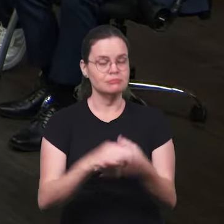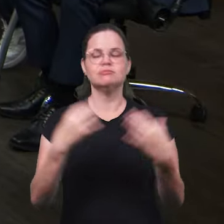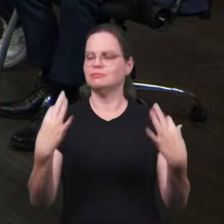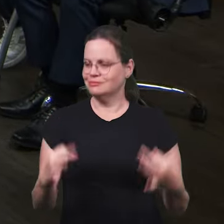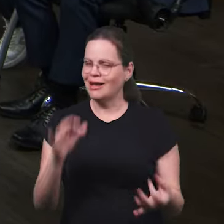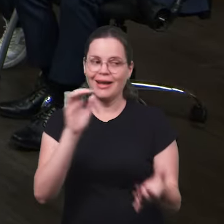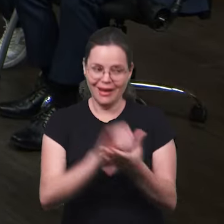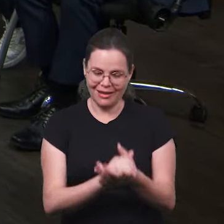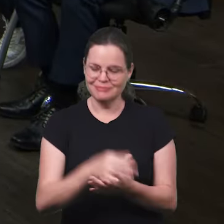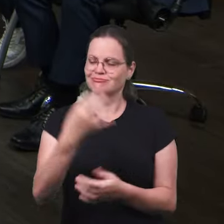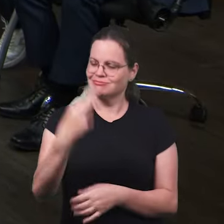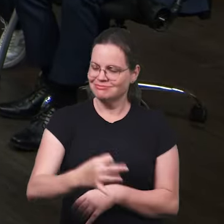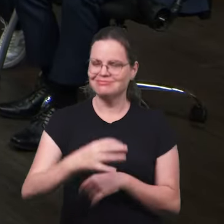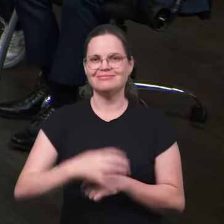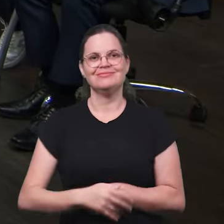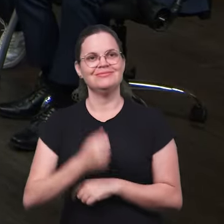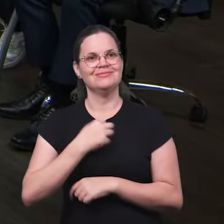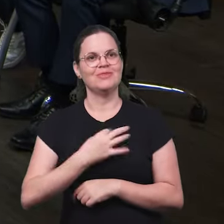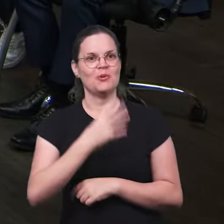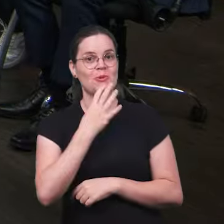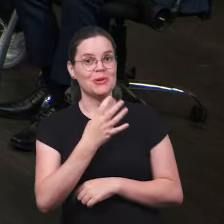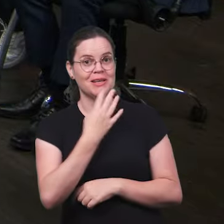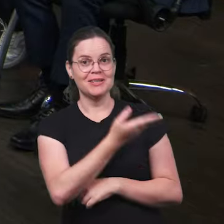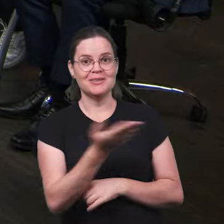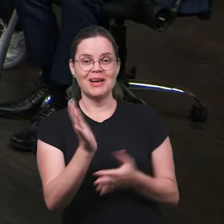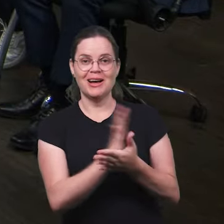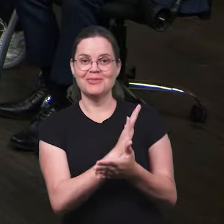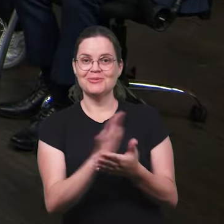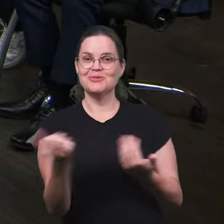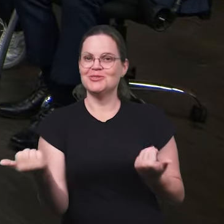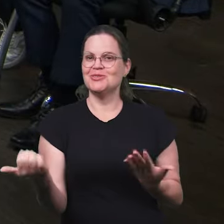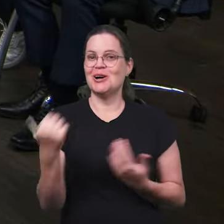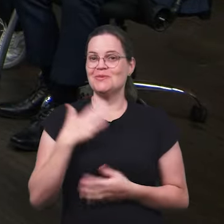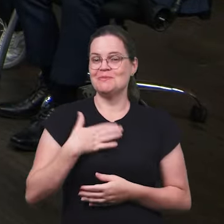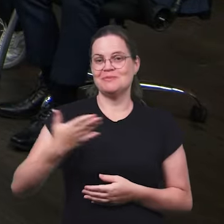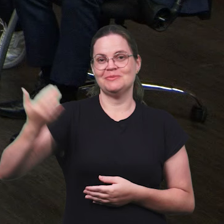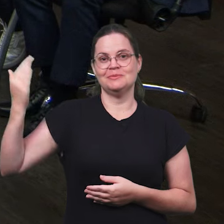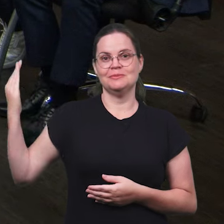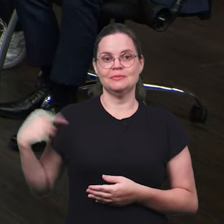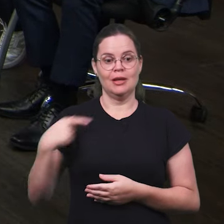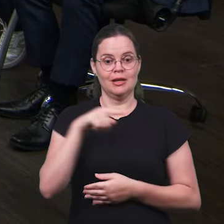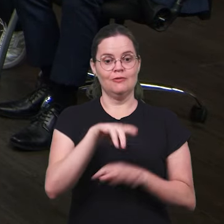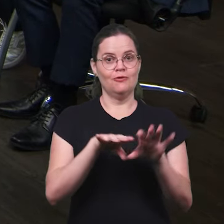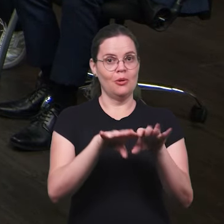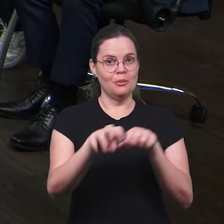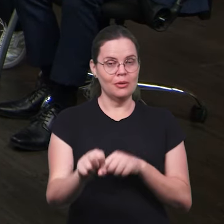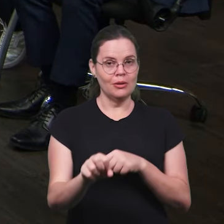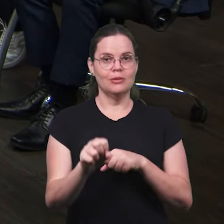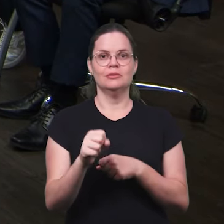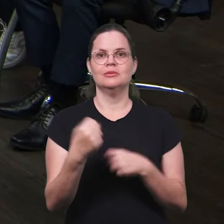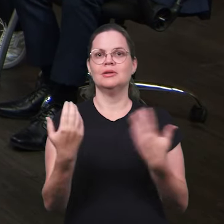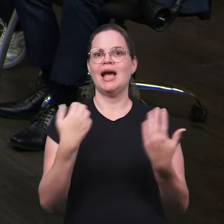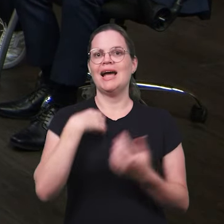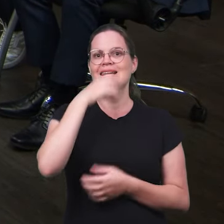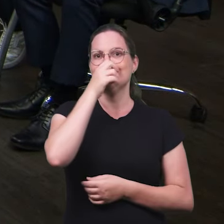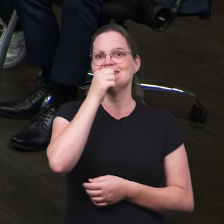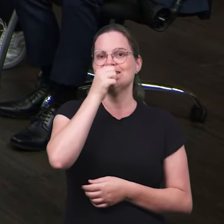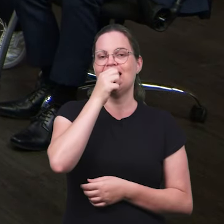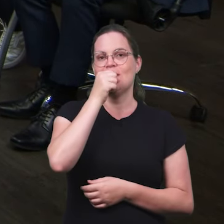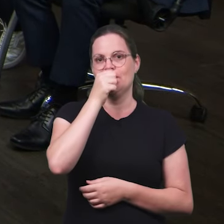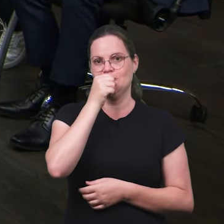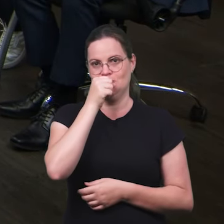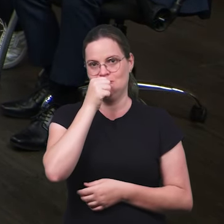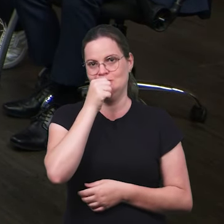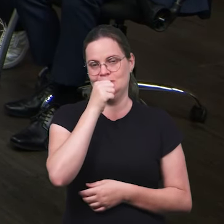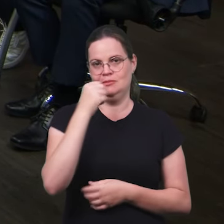Eu conheço jovens que da minha época aqui, ele formou no sábado na escola militar, como sargento se